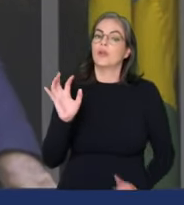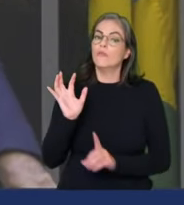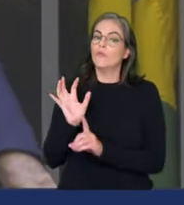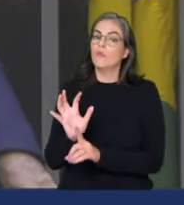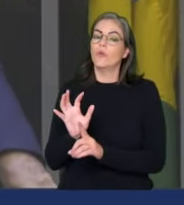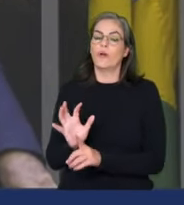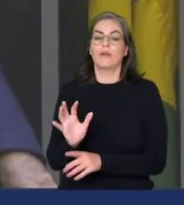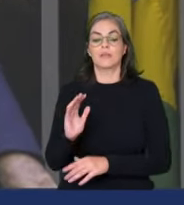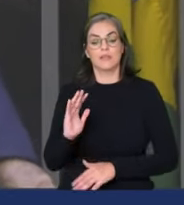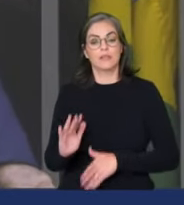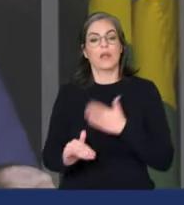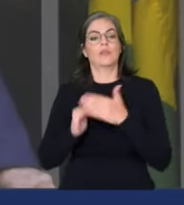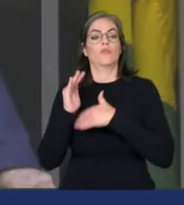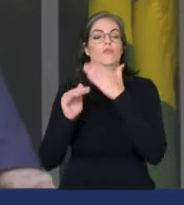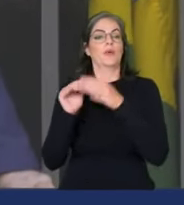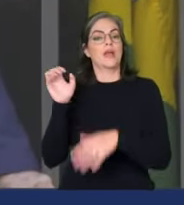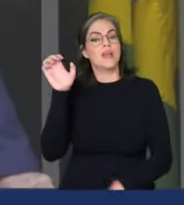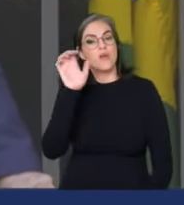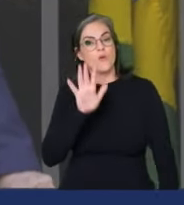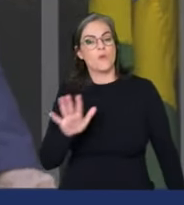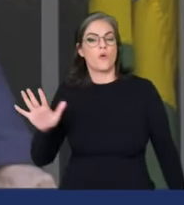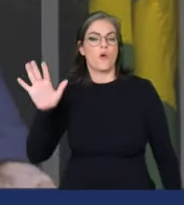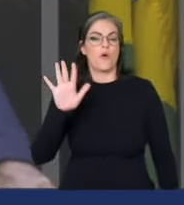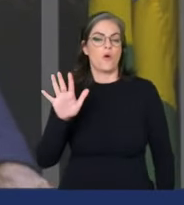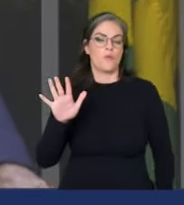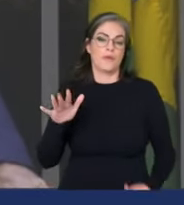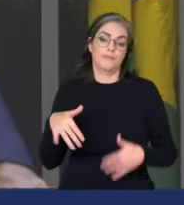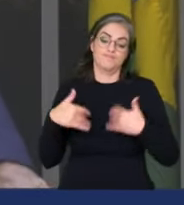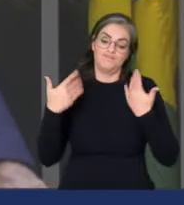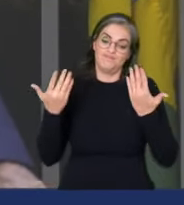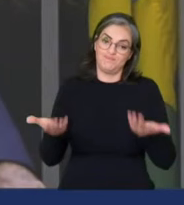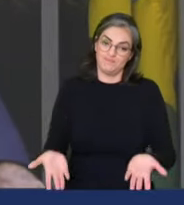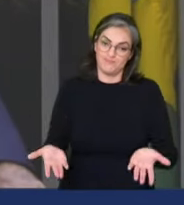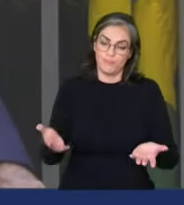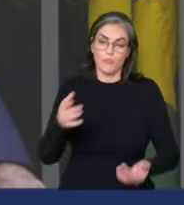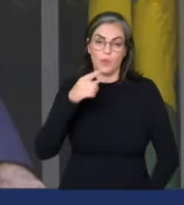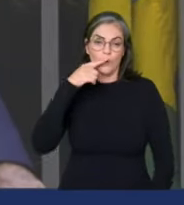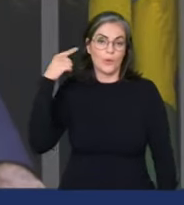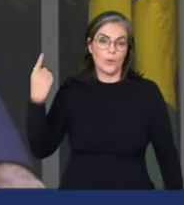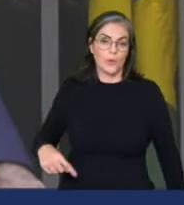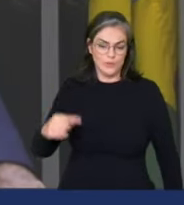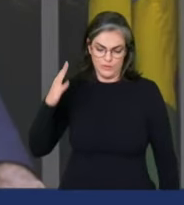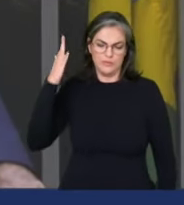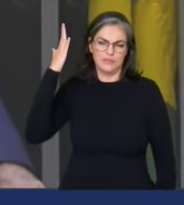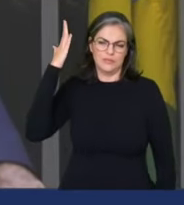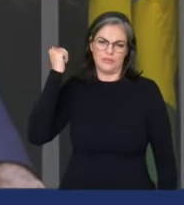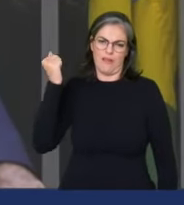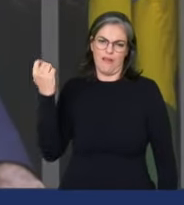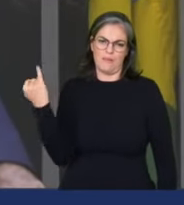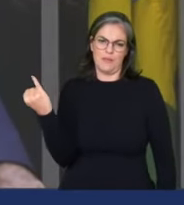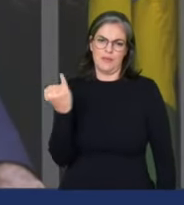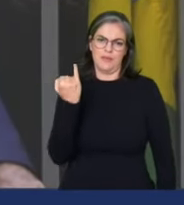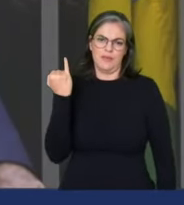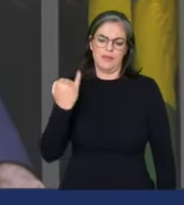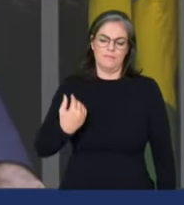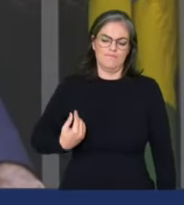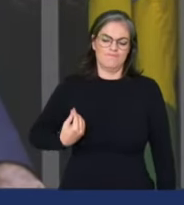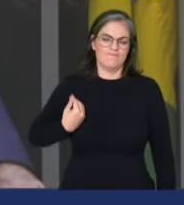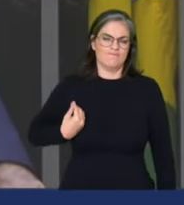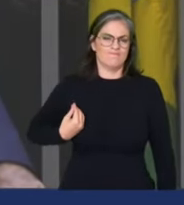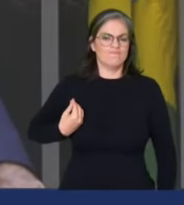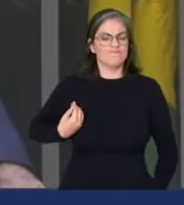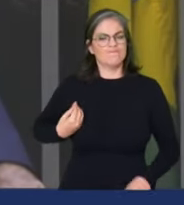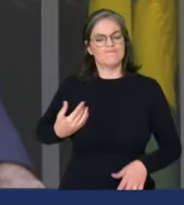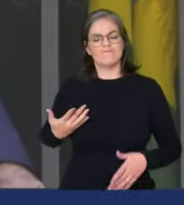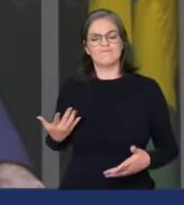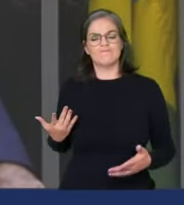Europa. E a Rússia sabe a importância dos territórios para que ela possa ter em suas mãos